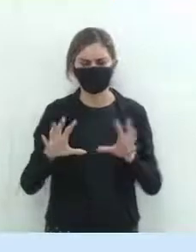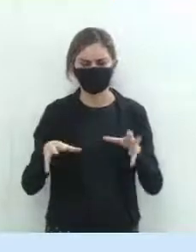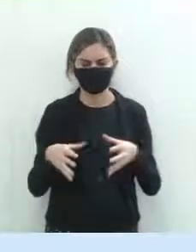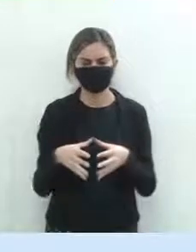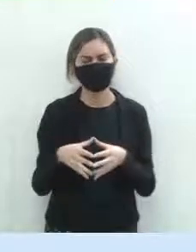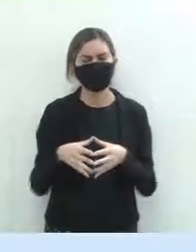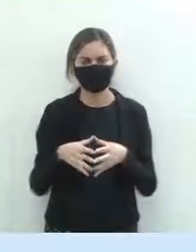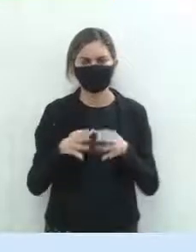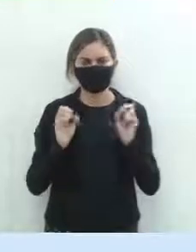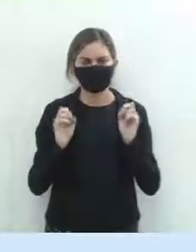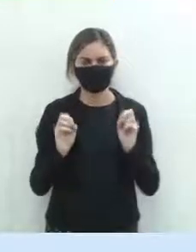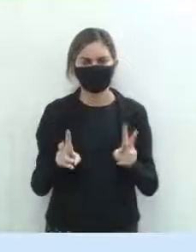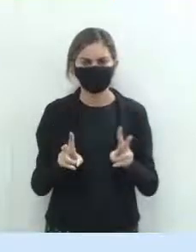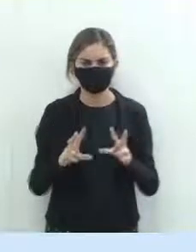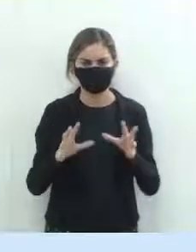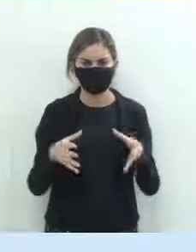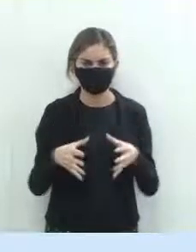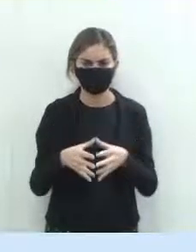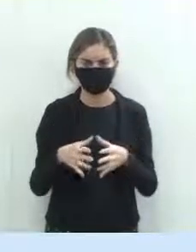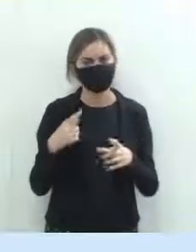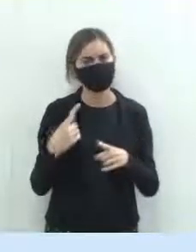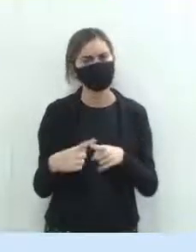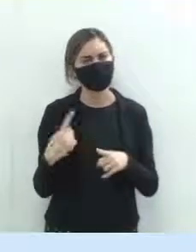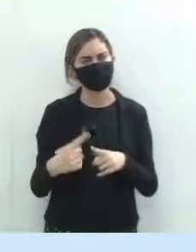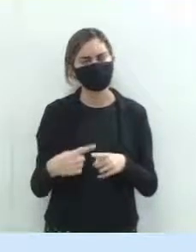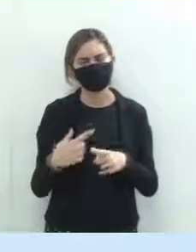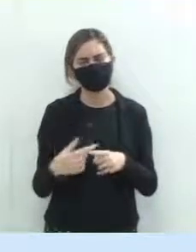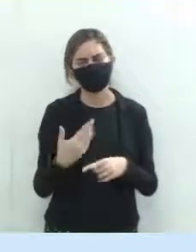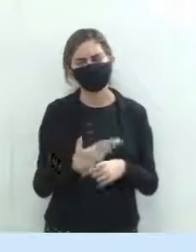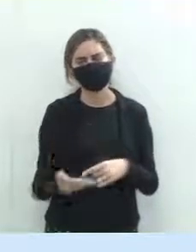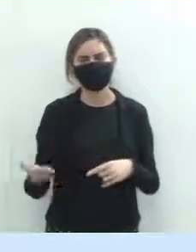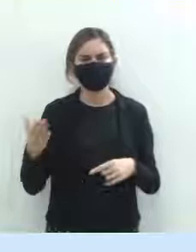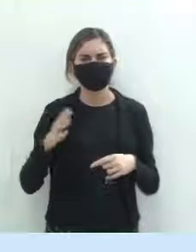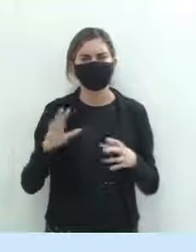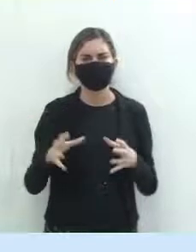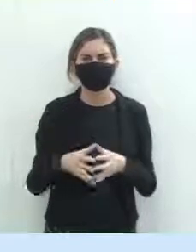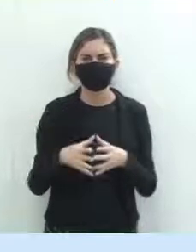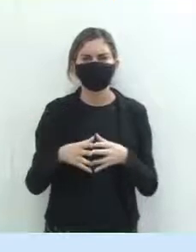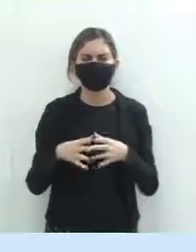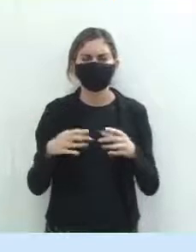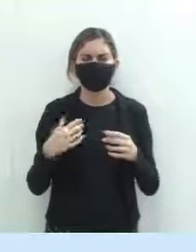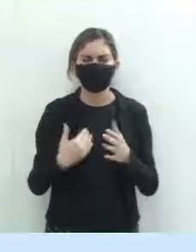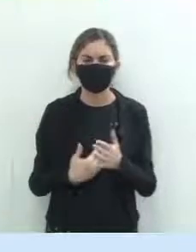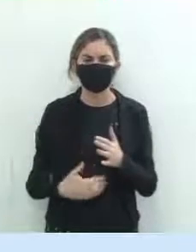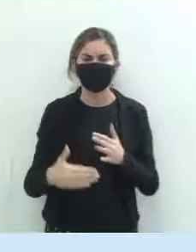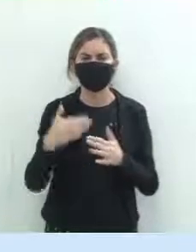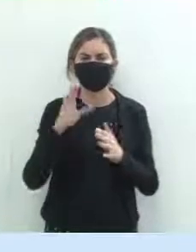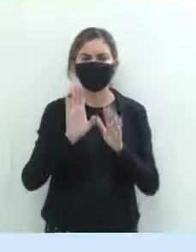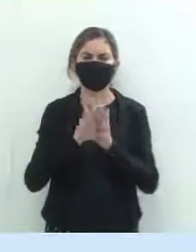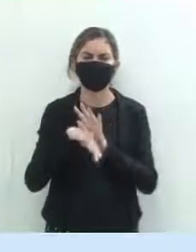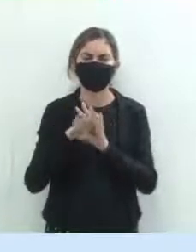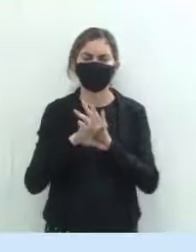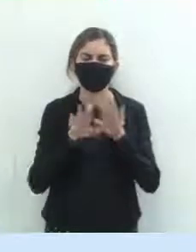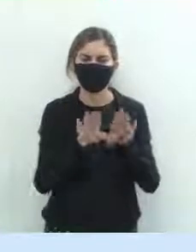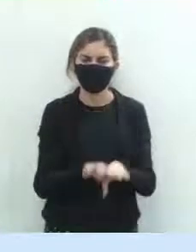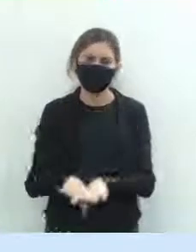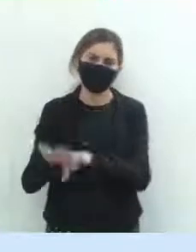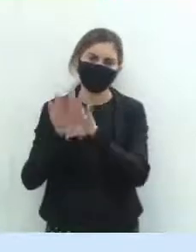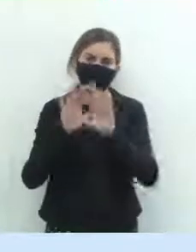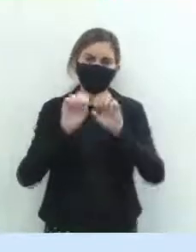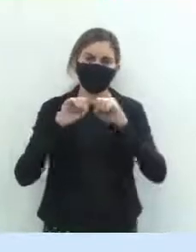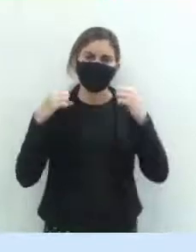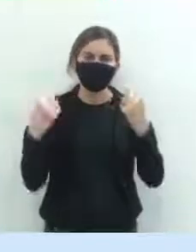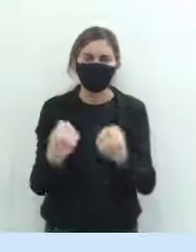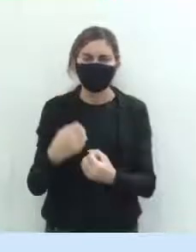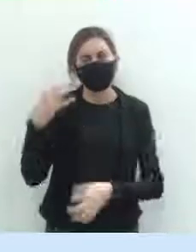coletiva, ok? Coletiva, por quê? Ela vai se constituir a partir do consenso social. E